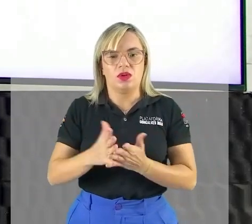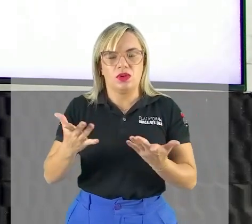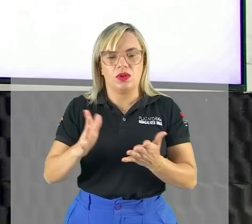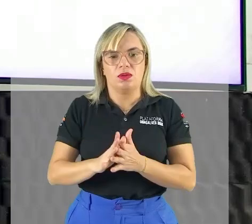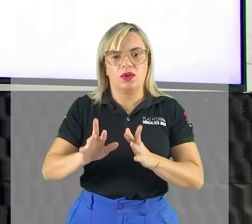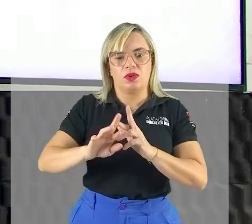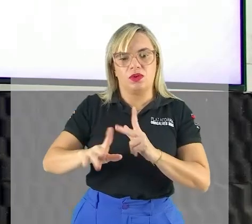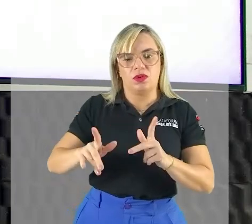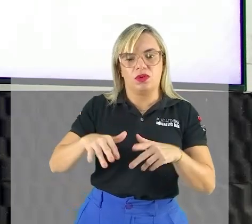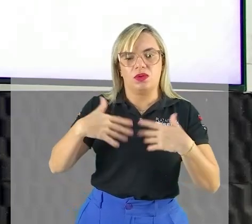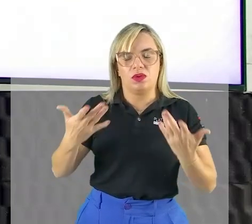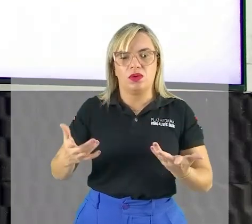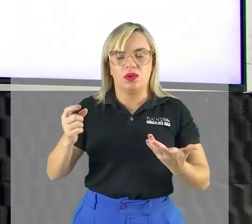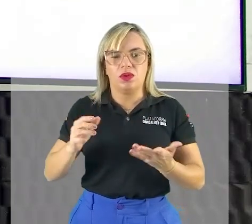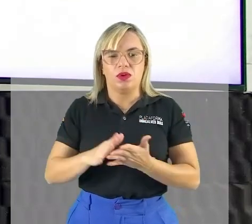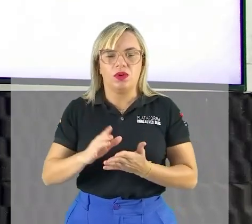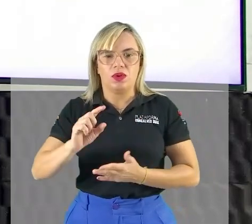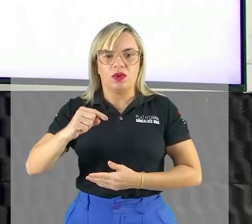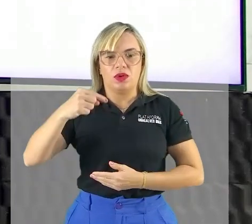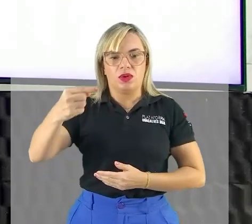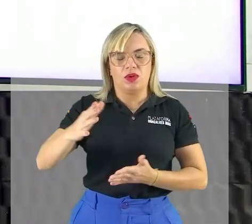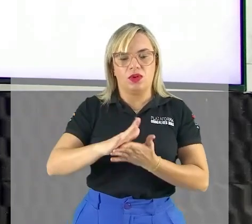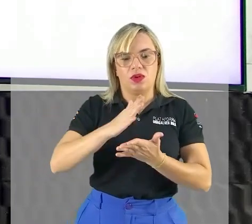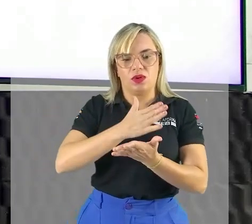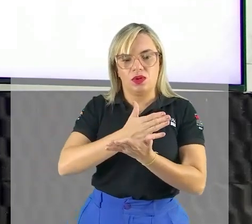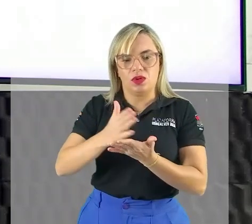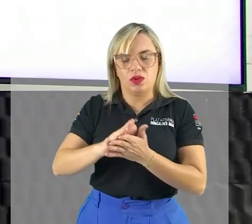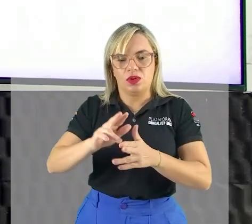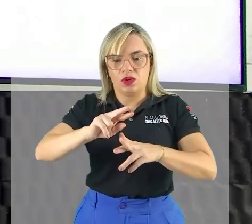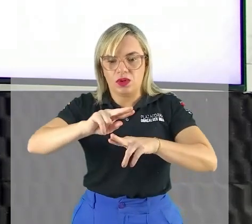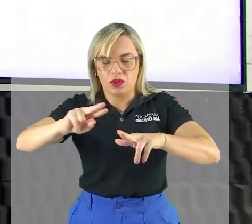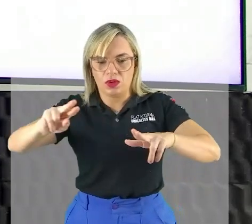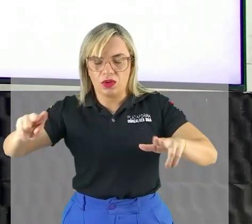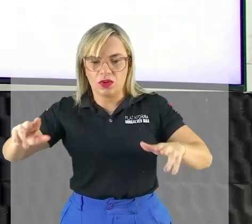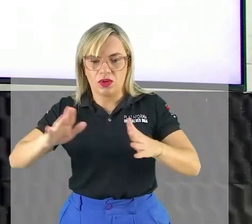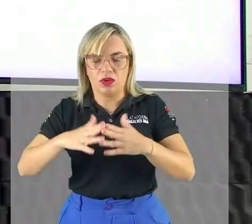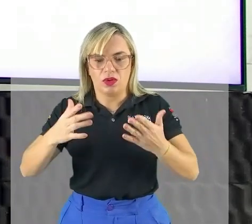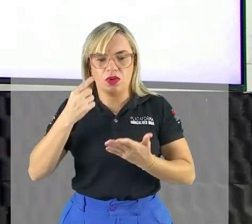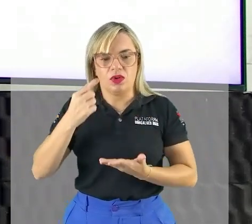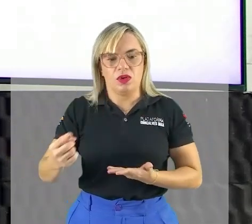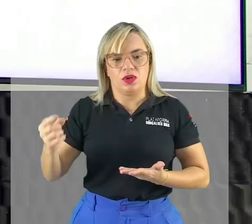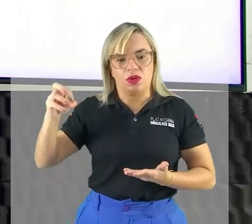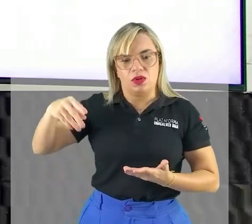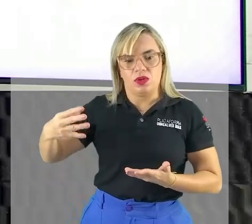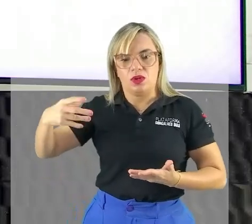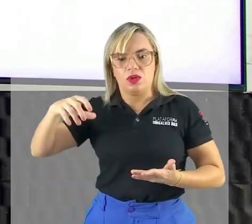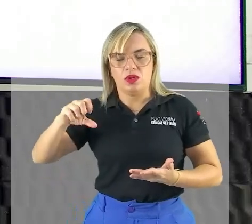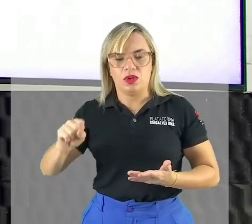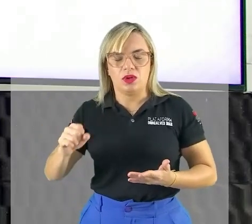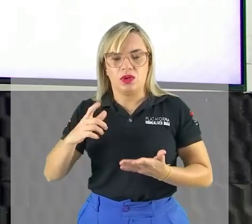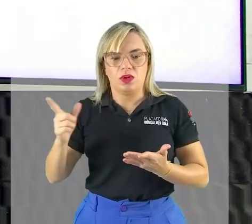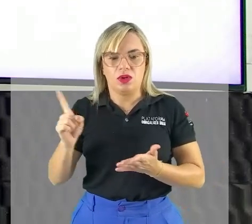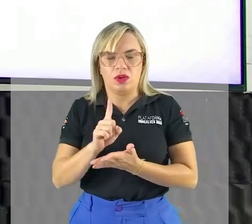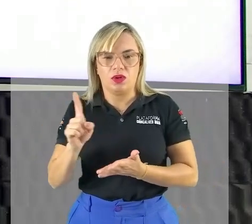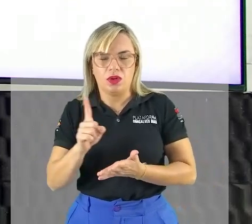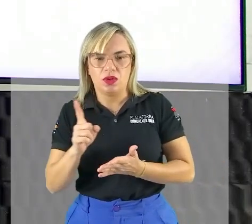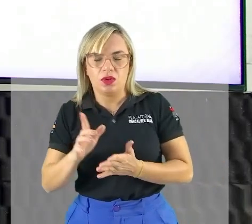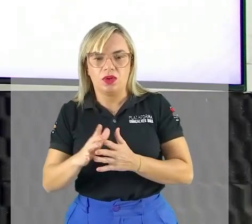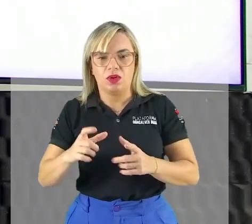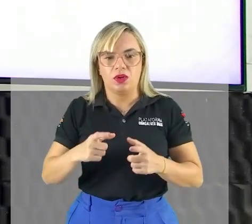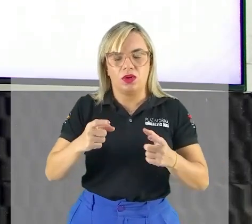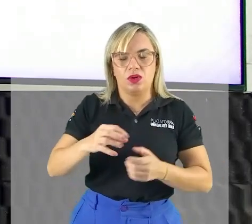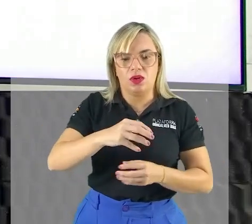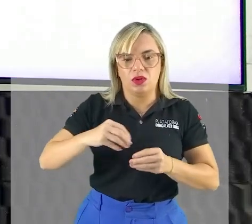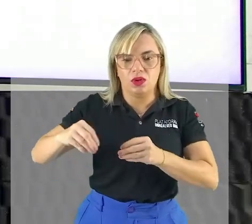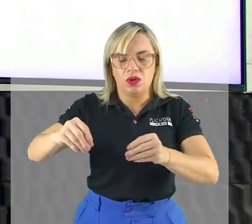bem diferentes e então depois começou-se uma série de emendas E aí acontece essa emenda também que fala sobre que nenum lugar do território